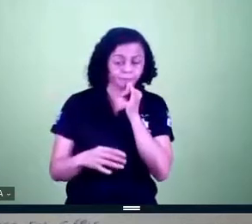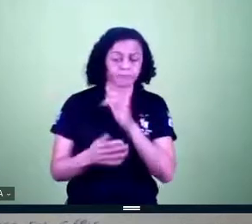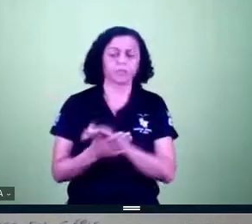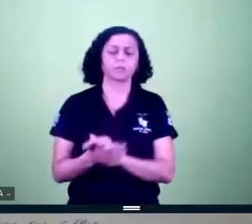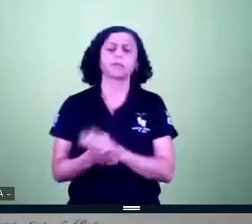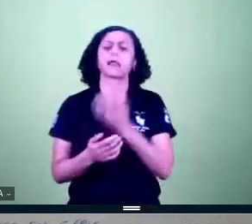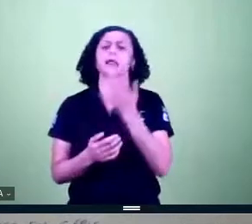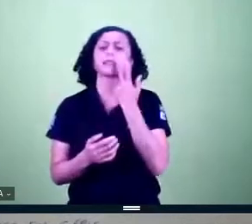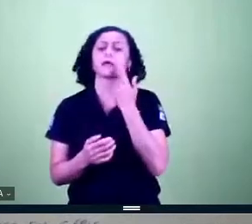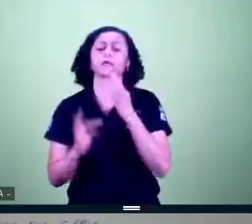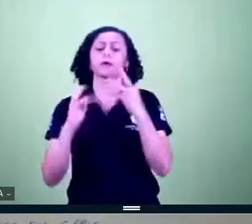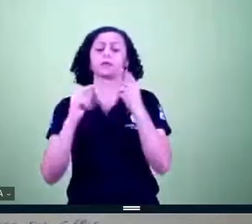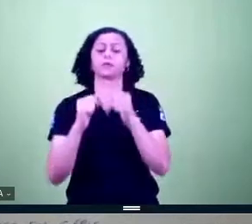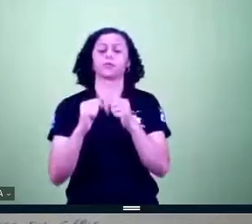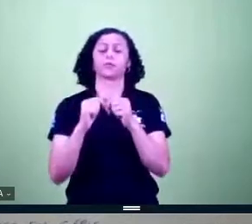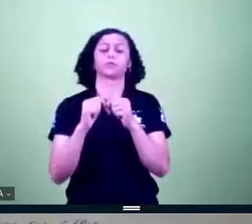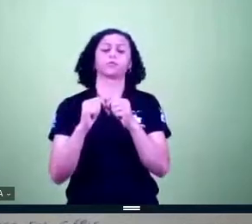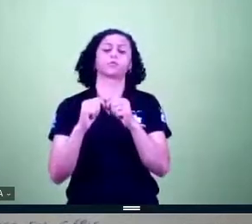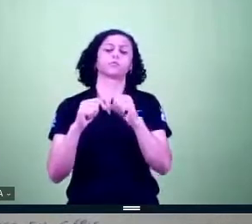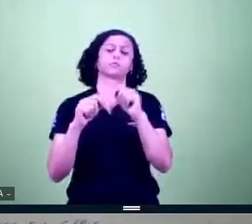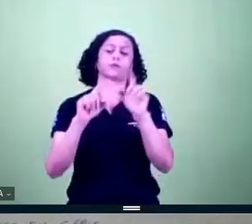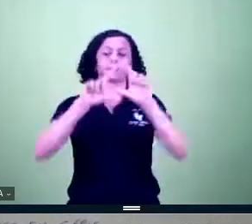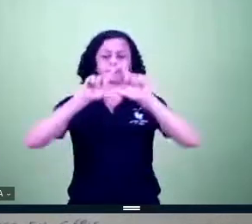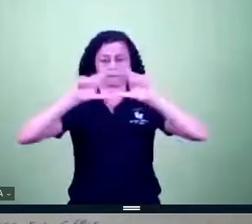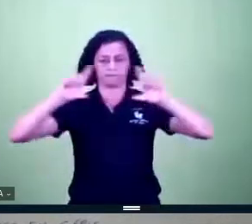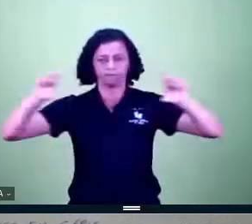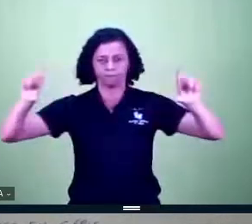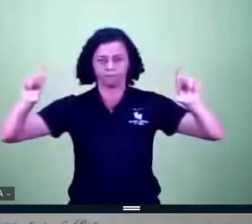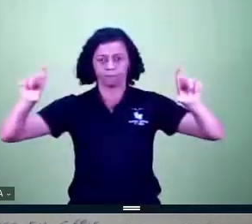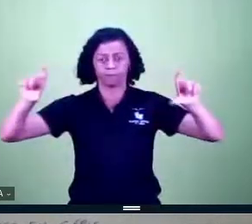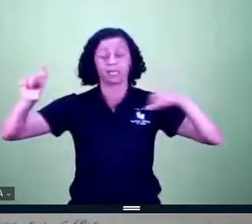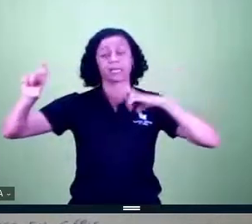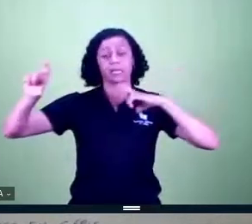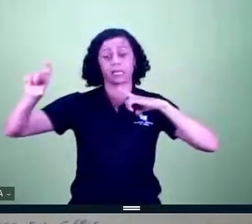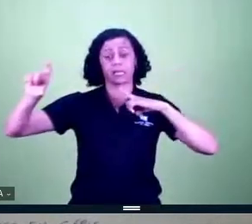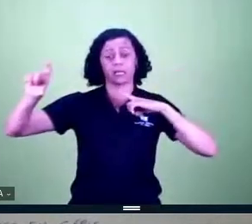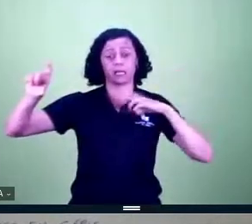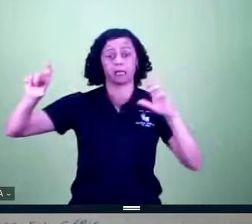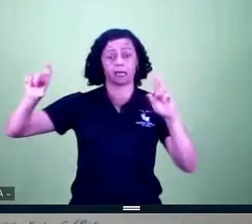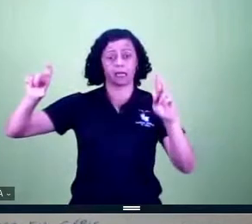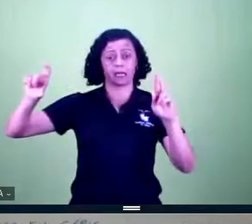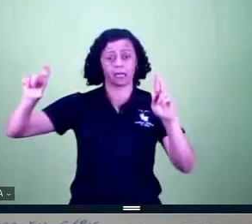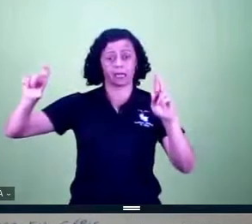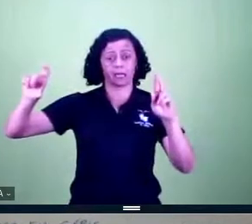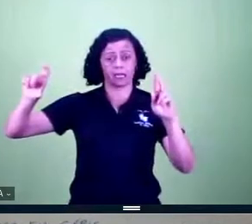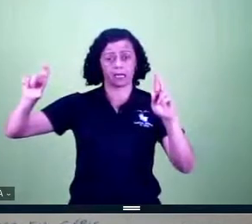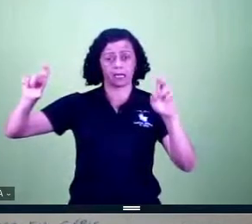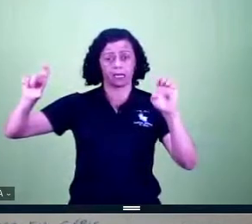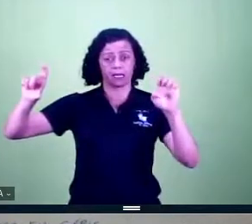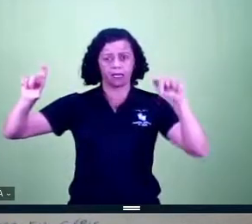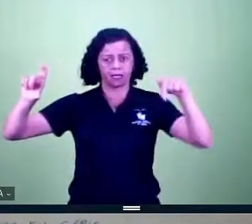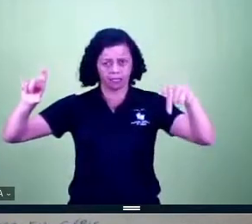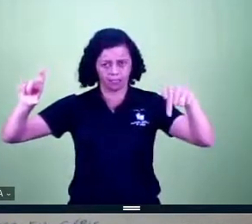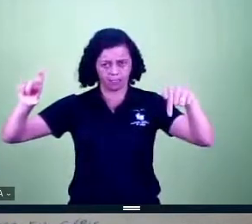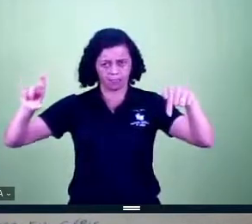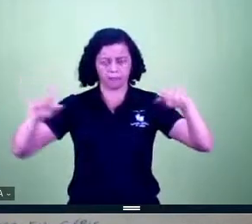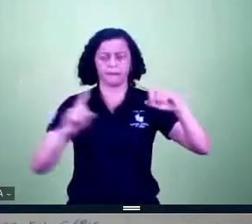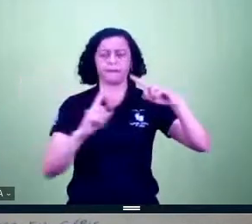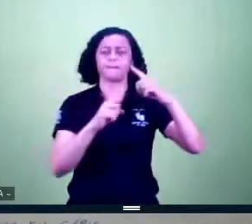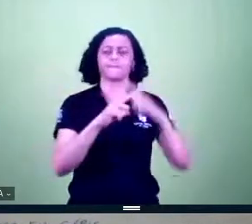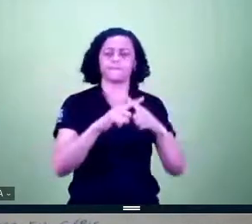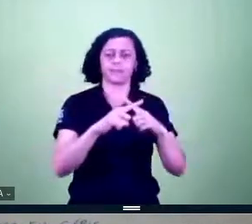os elementos aqui? Eu posso falar o seguinte, ó, que a minha resistência equivalente vezes